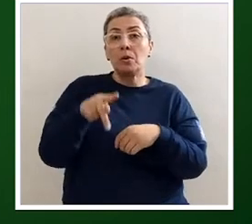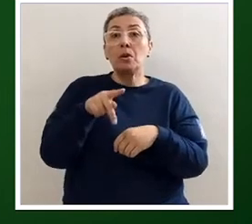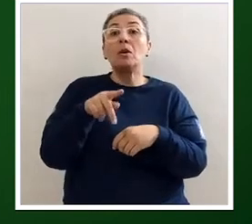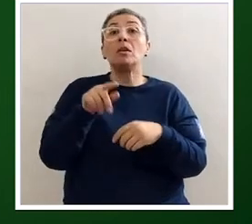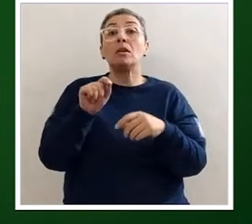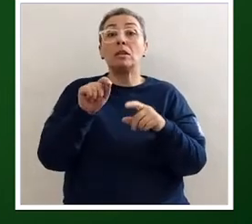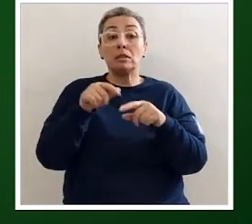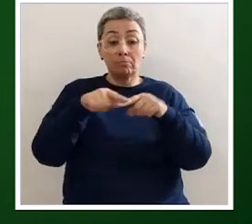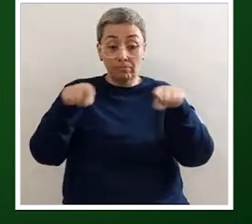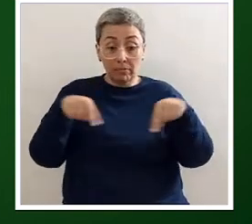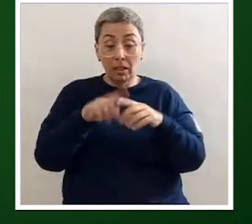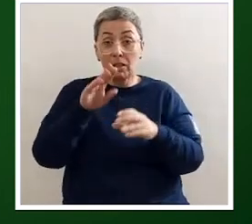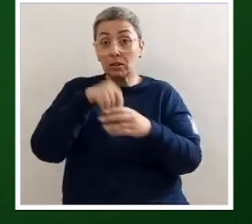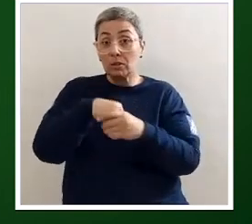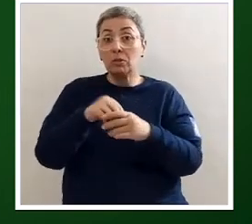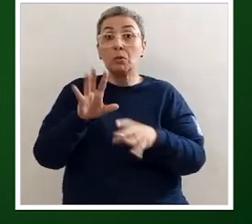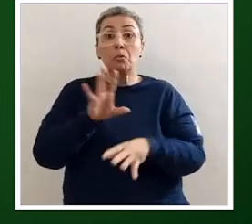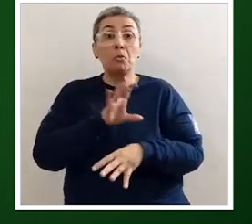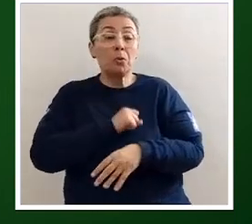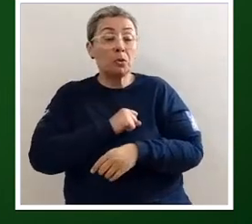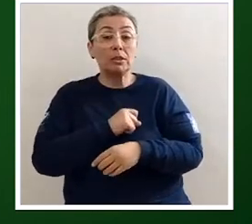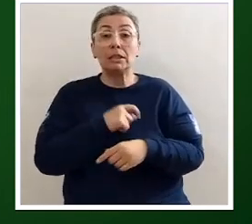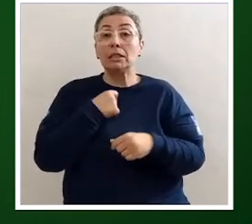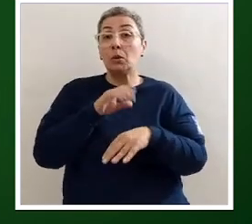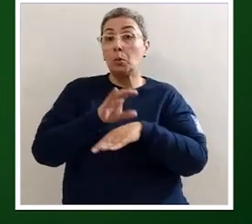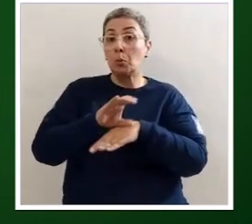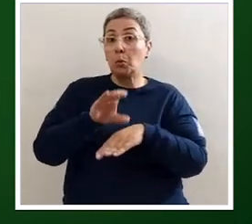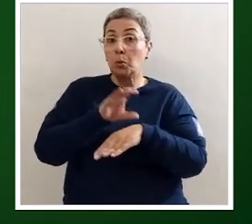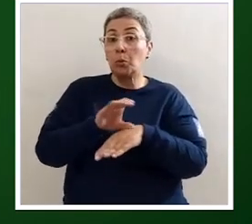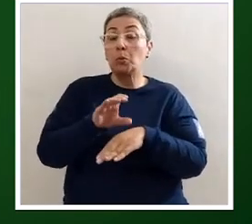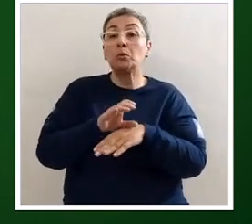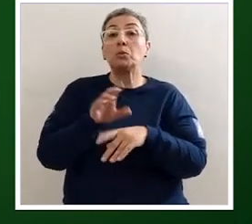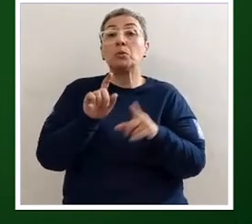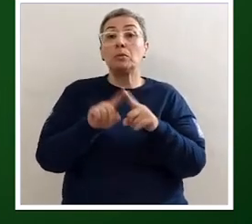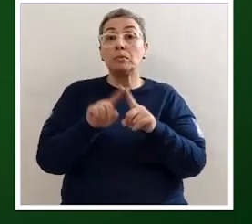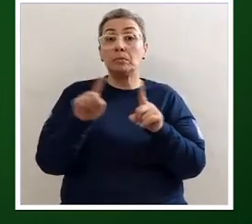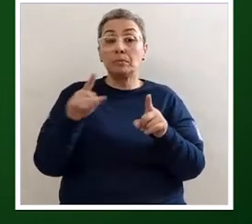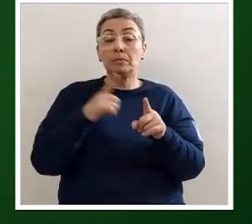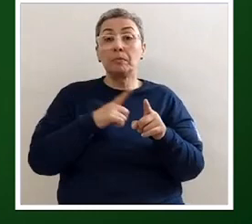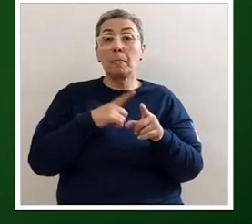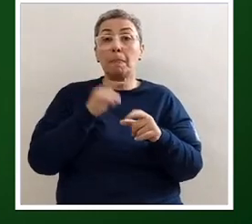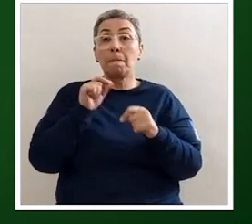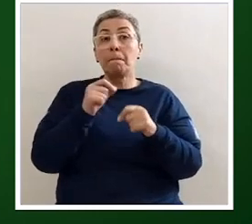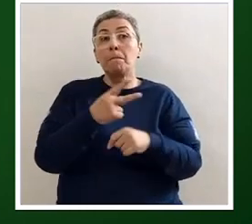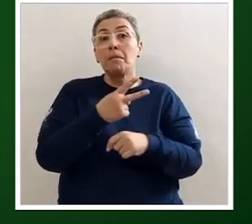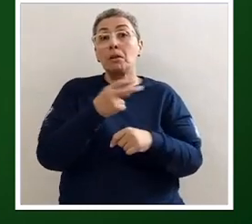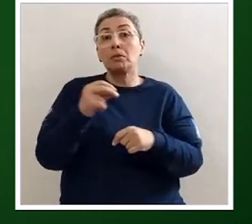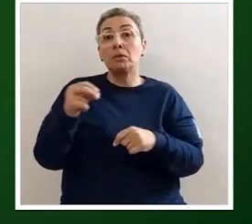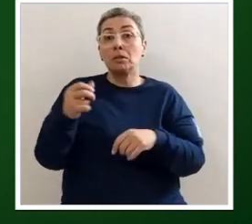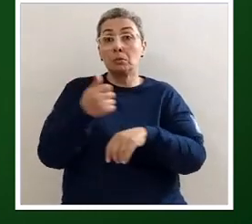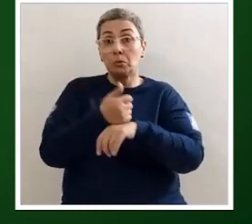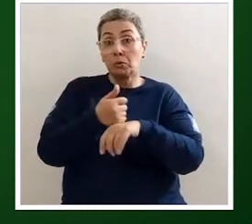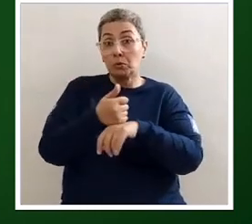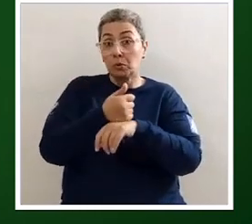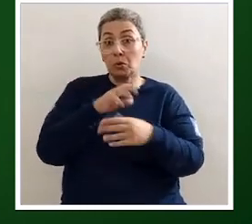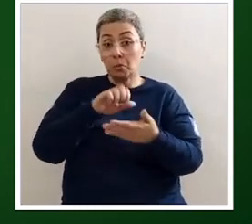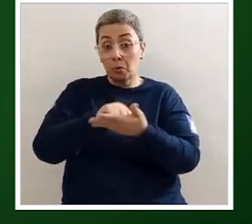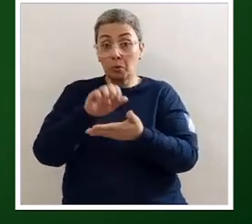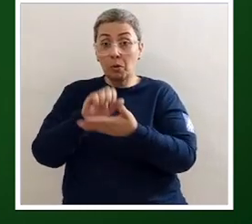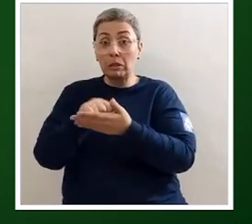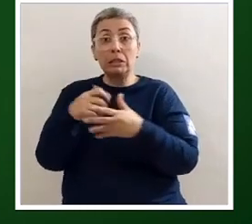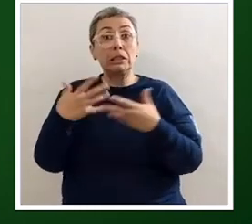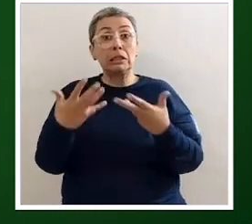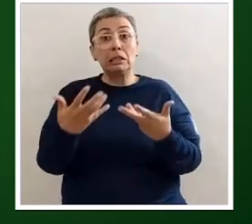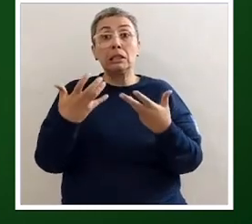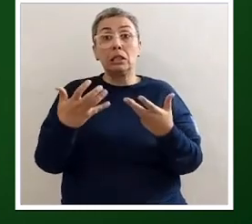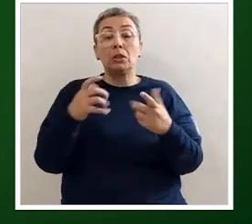de aula os professores gostaram bastante nós tivemos aí 200 profissionais inscritos eles